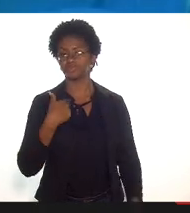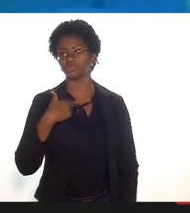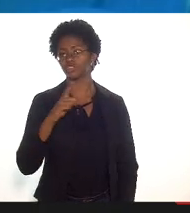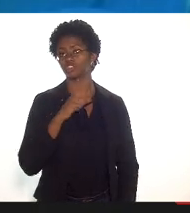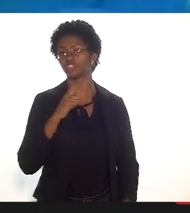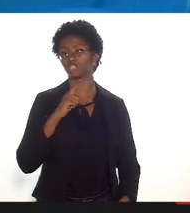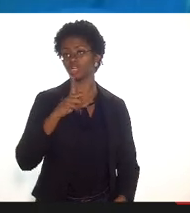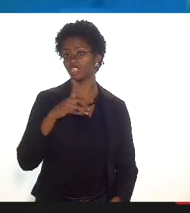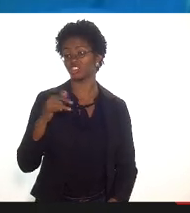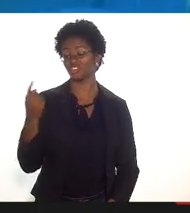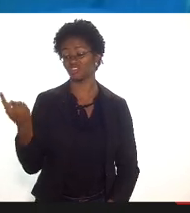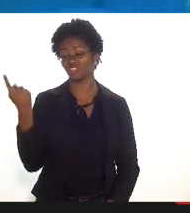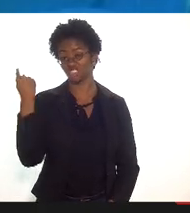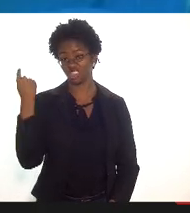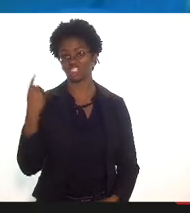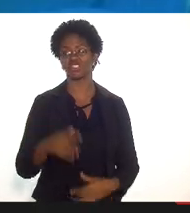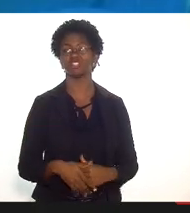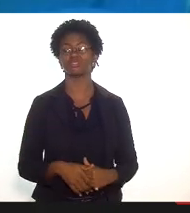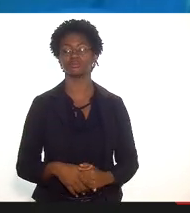dia